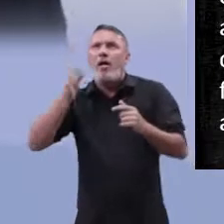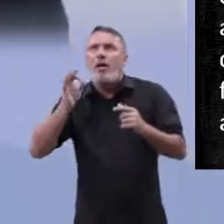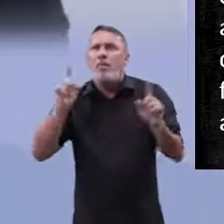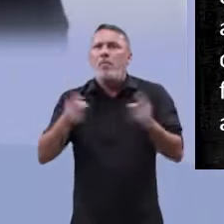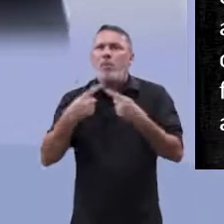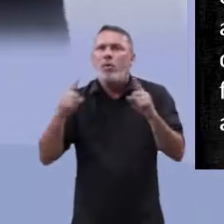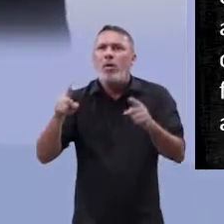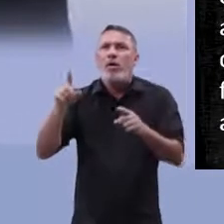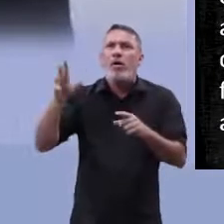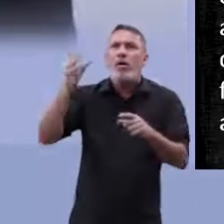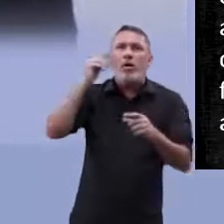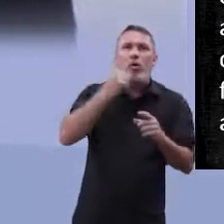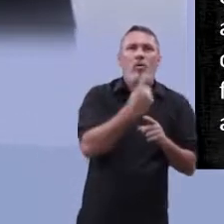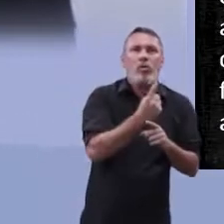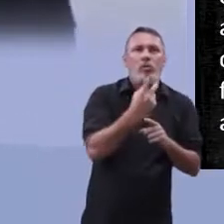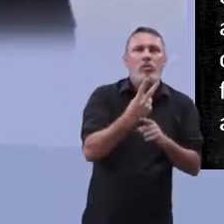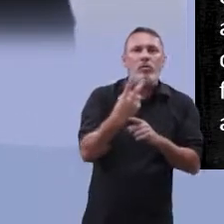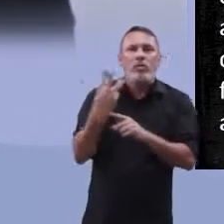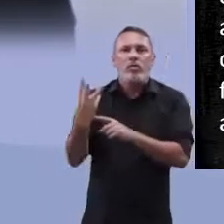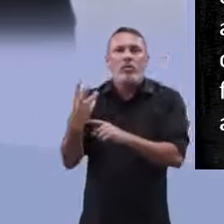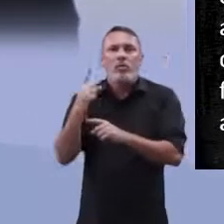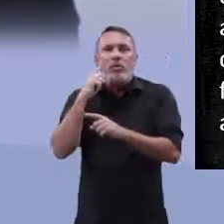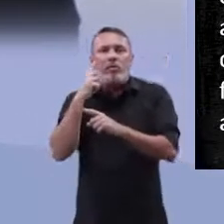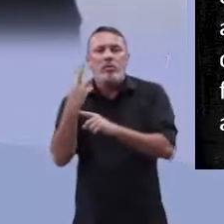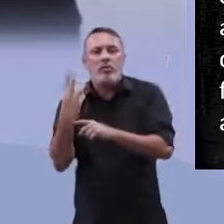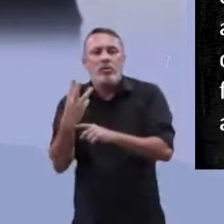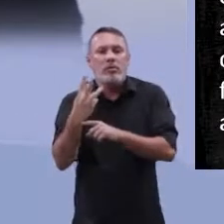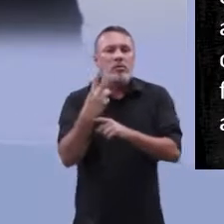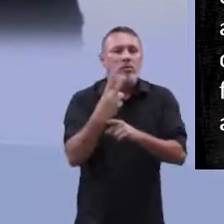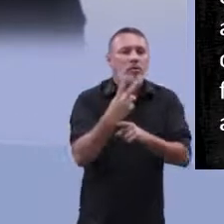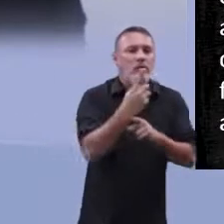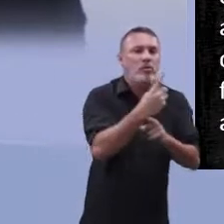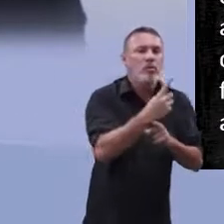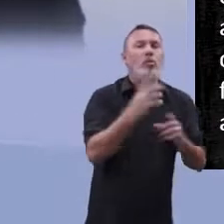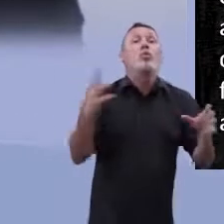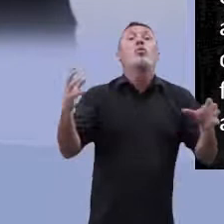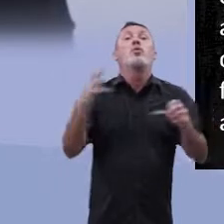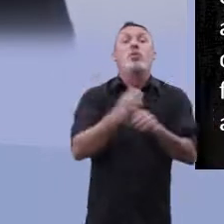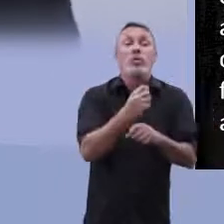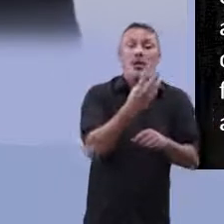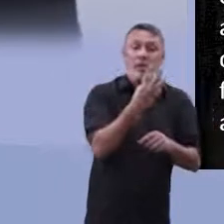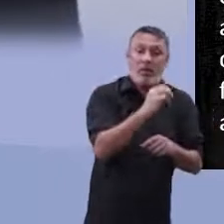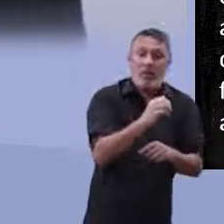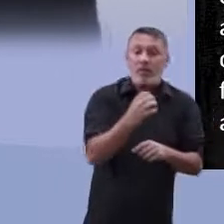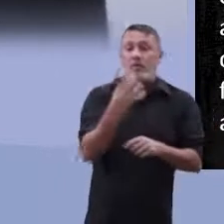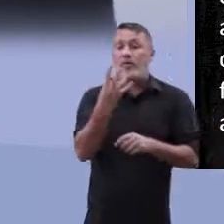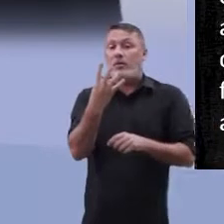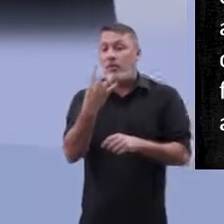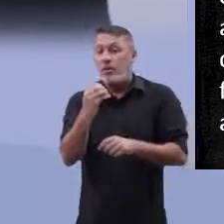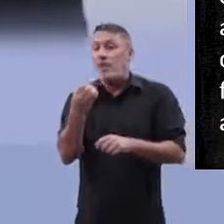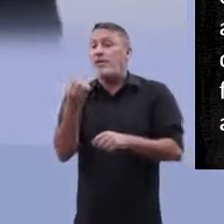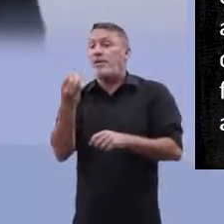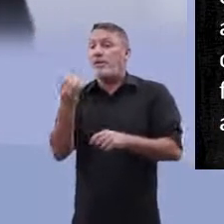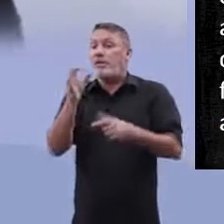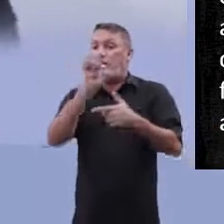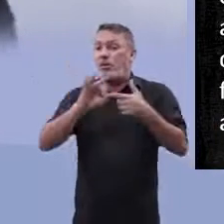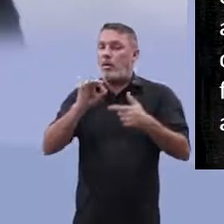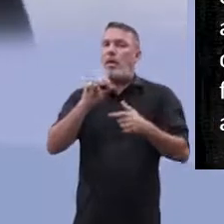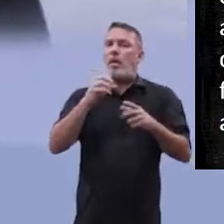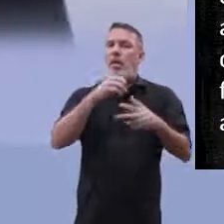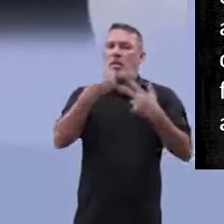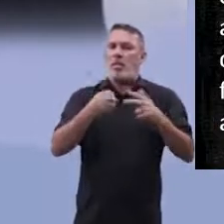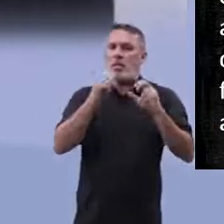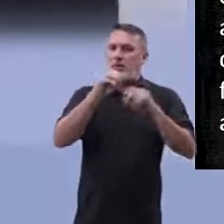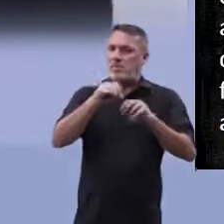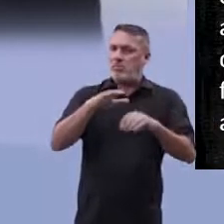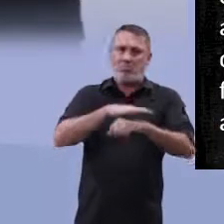visão, meu hacker? A musiquinha que vai te dar o seno, cosseno e a tangente de 30, 45 e 60 graus, que isso o Enem não vai te dar.